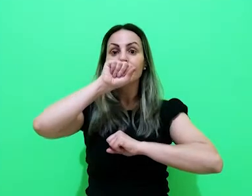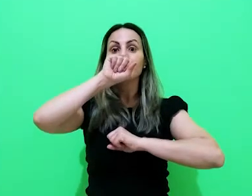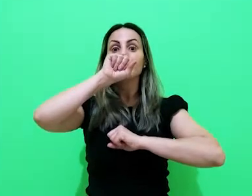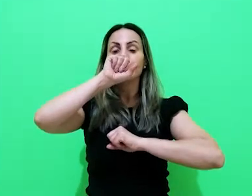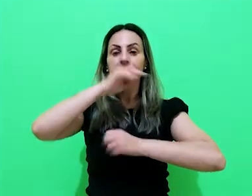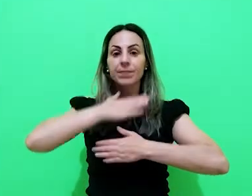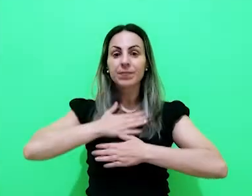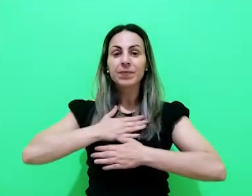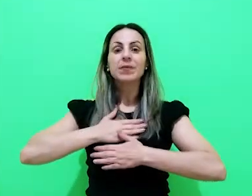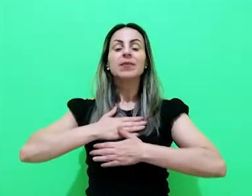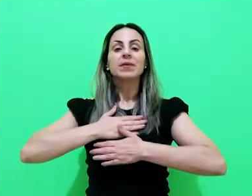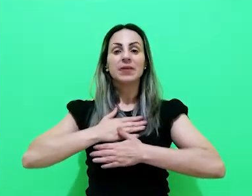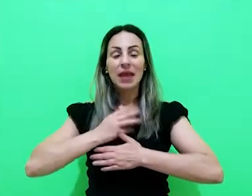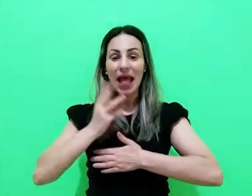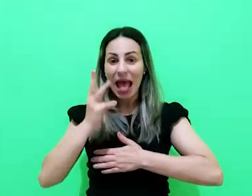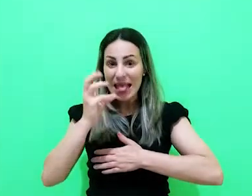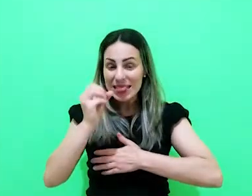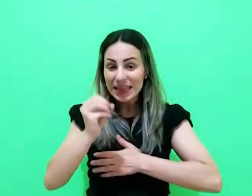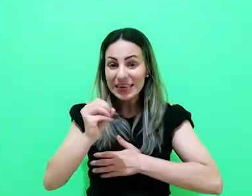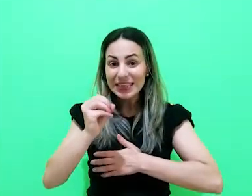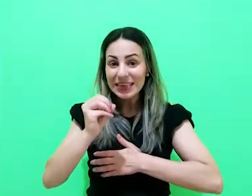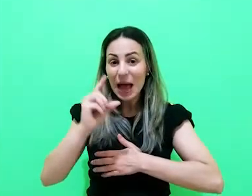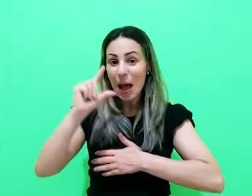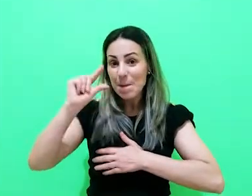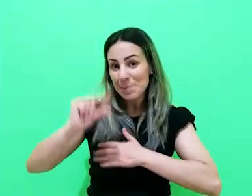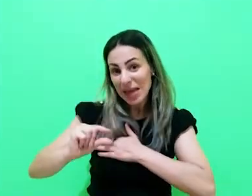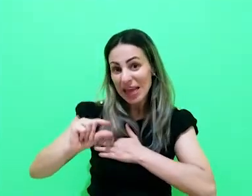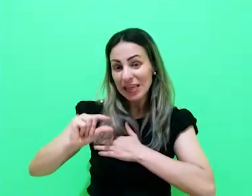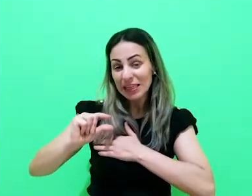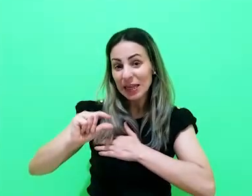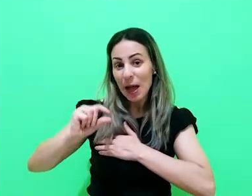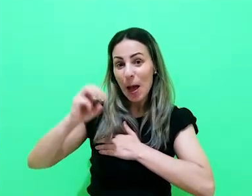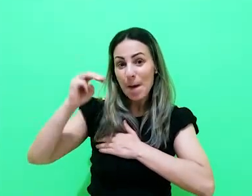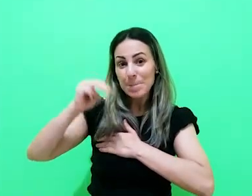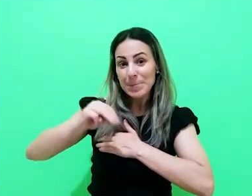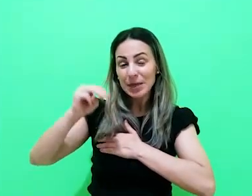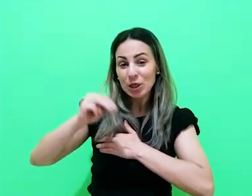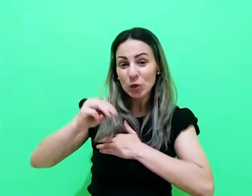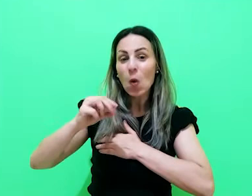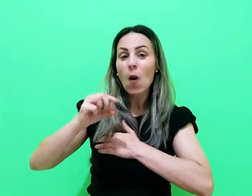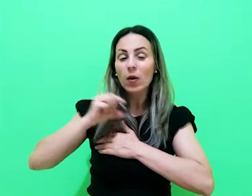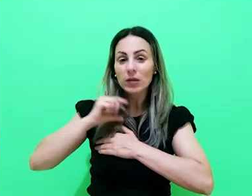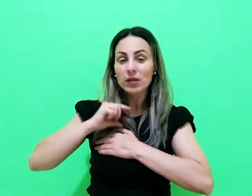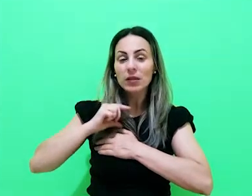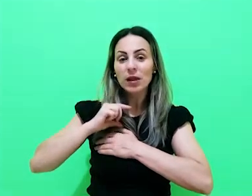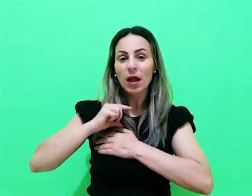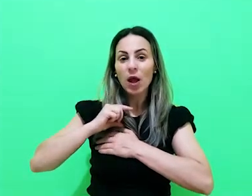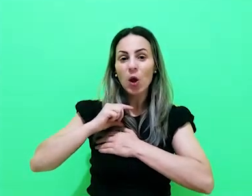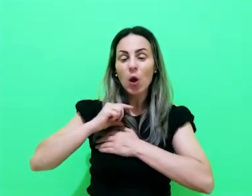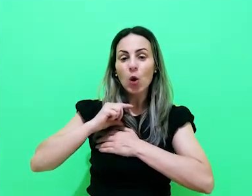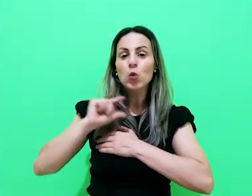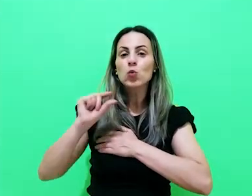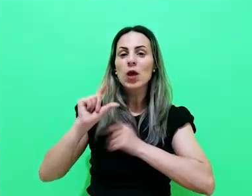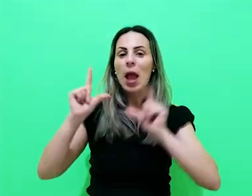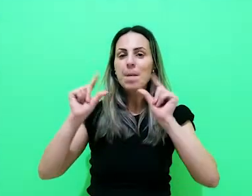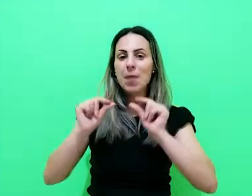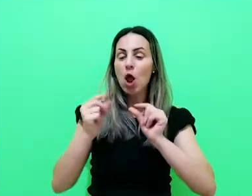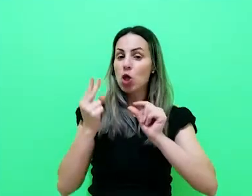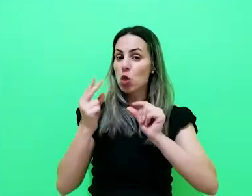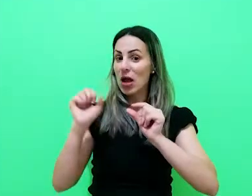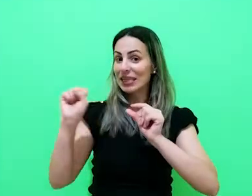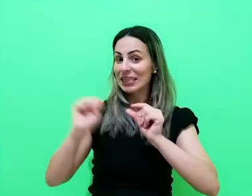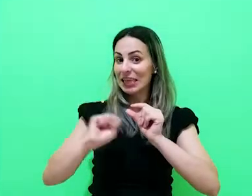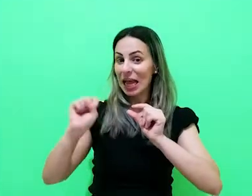respira menos do que 30 respirações por minuto, tem um preenchimento capilar menor do que 2